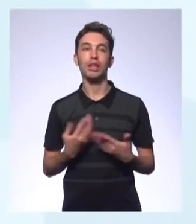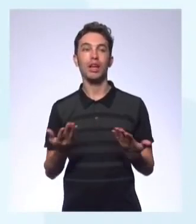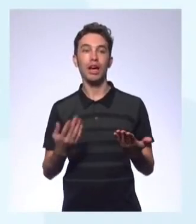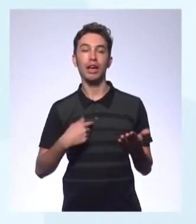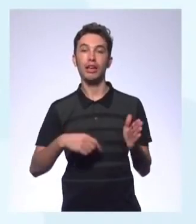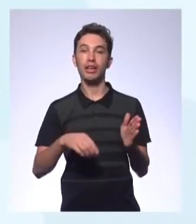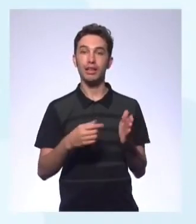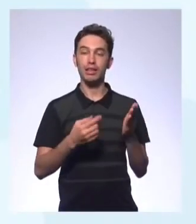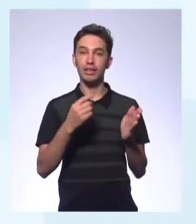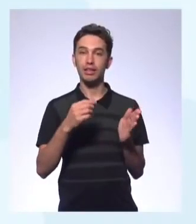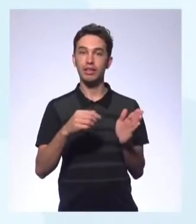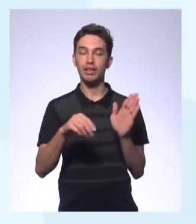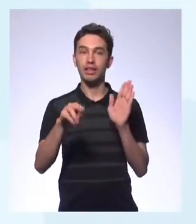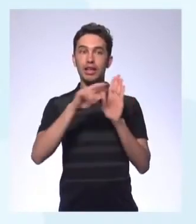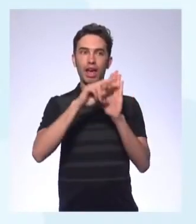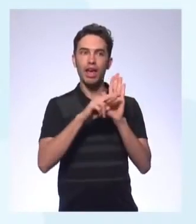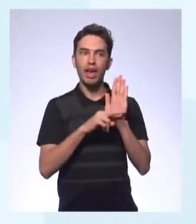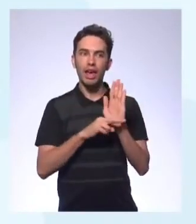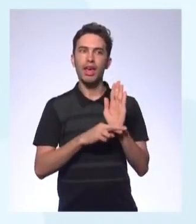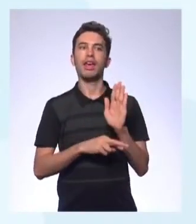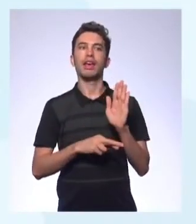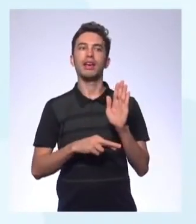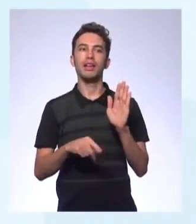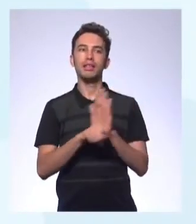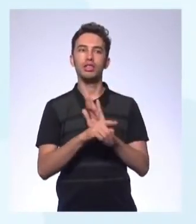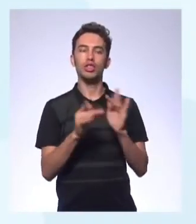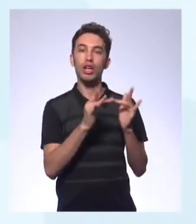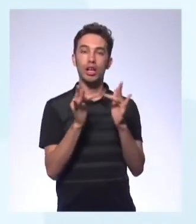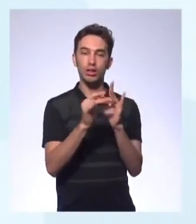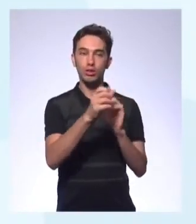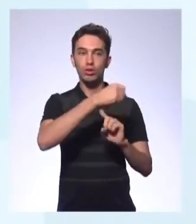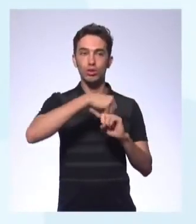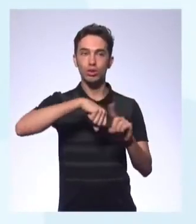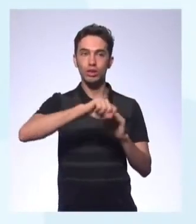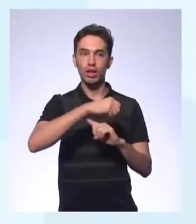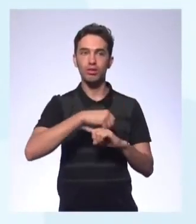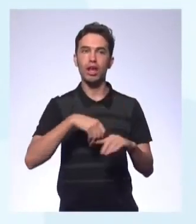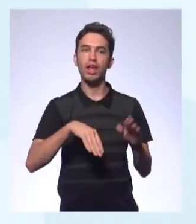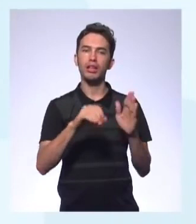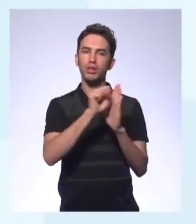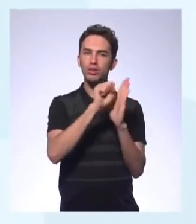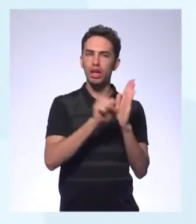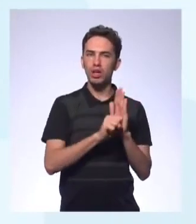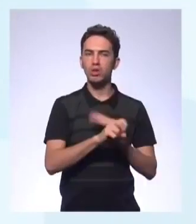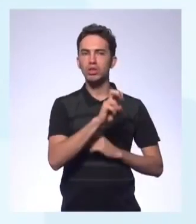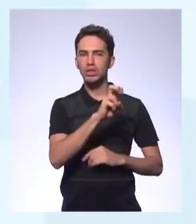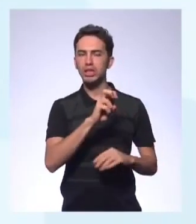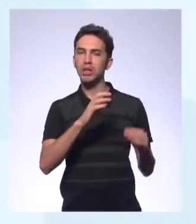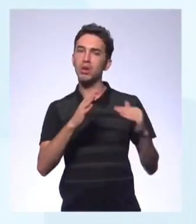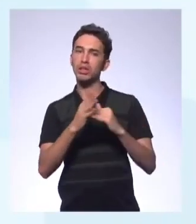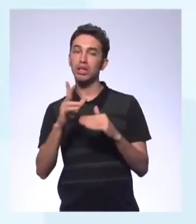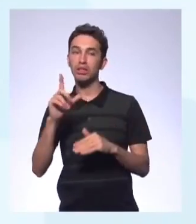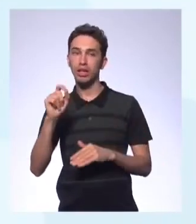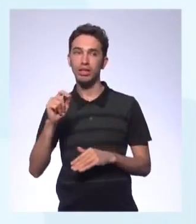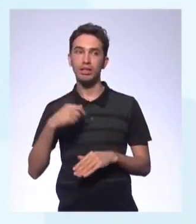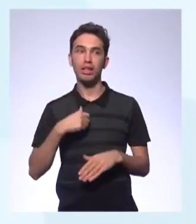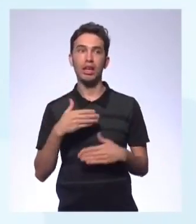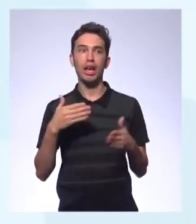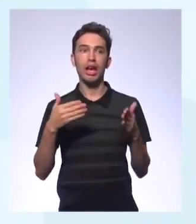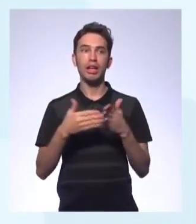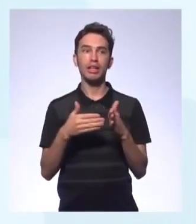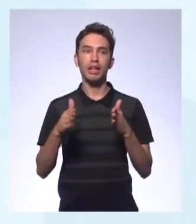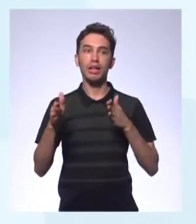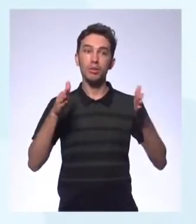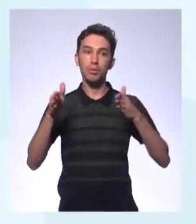valores, estabeleceram laços sociais entre os séculos V e X. Em grande parte da Europa Ocidental, sexto ano,